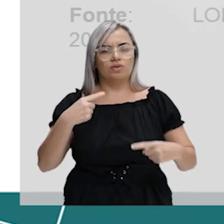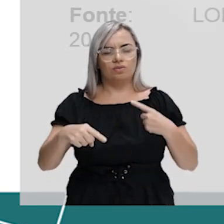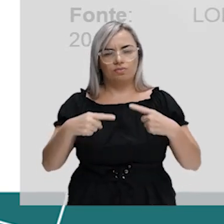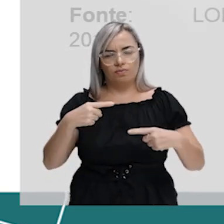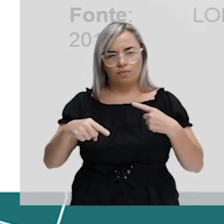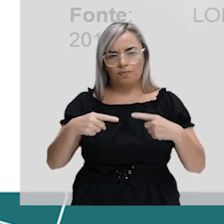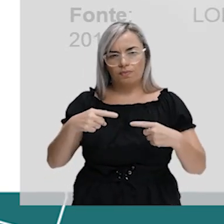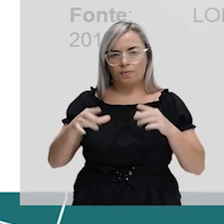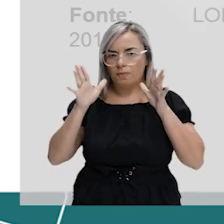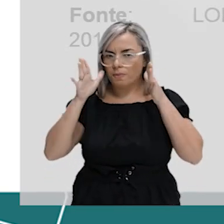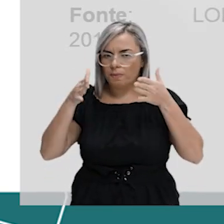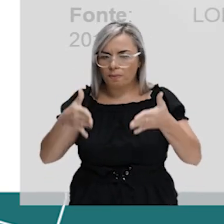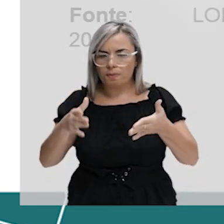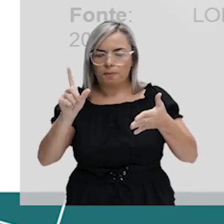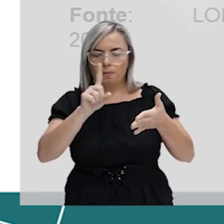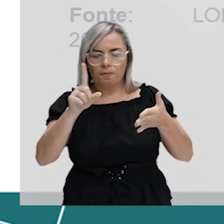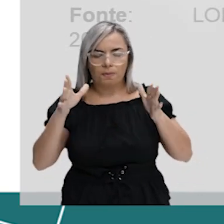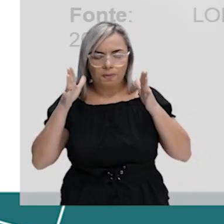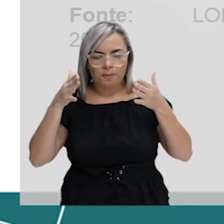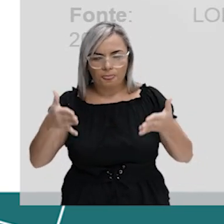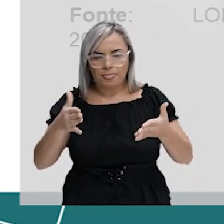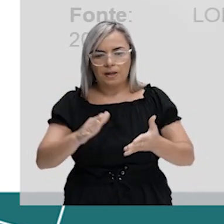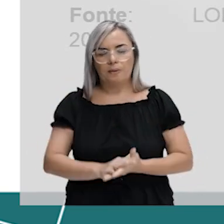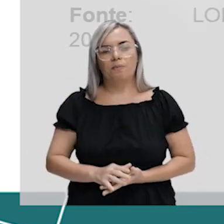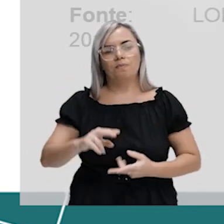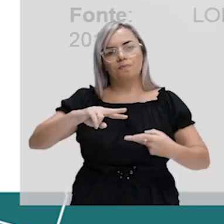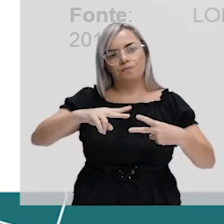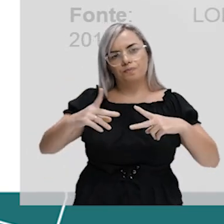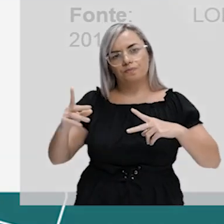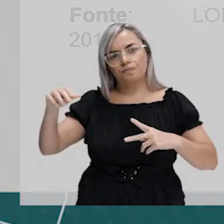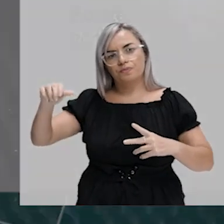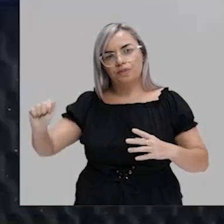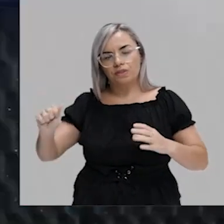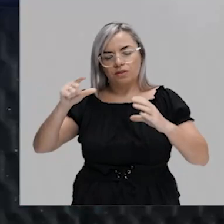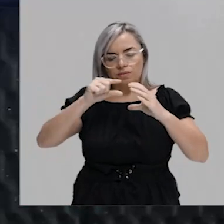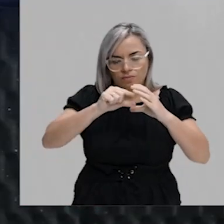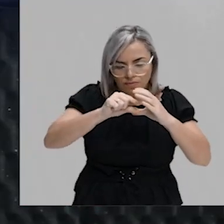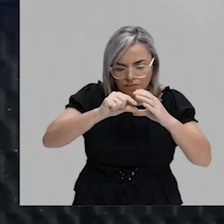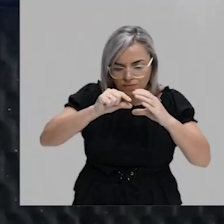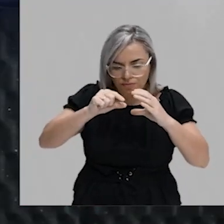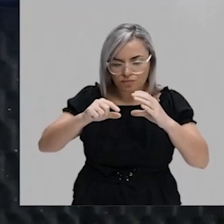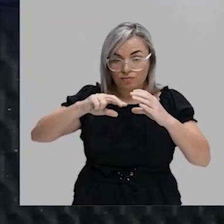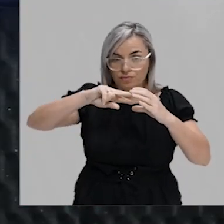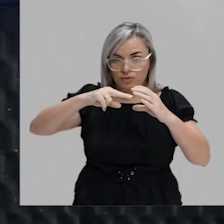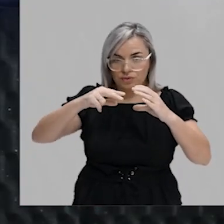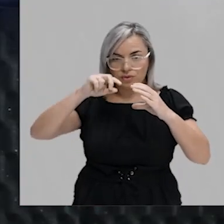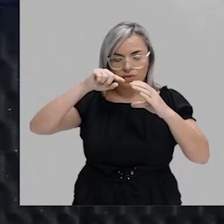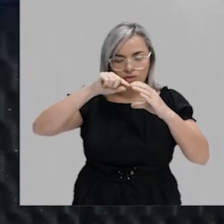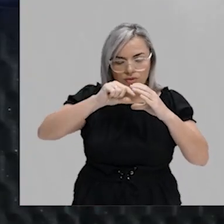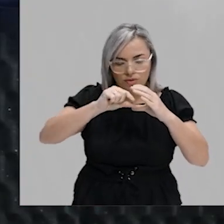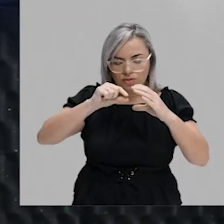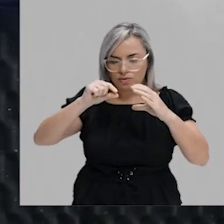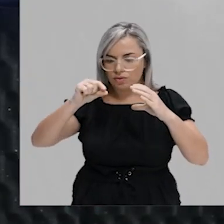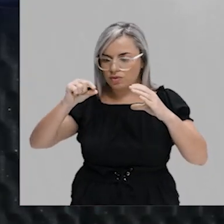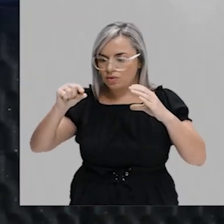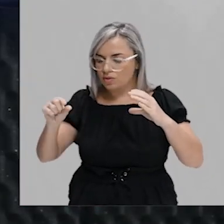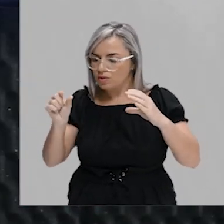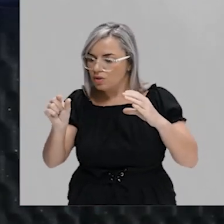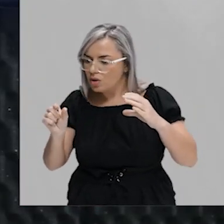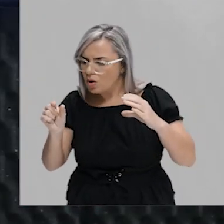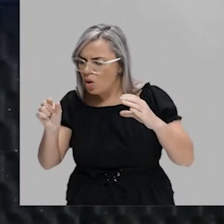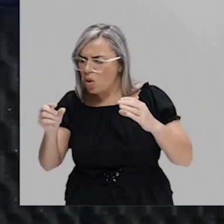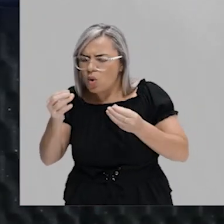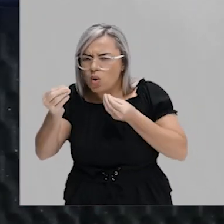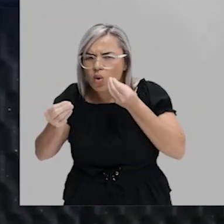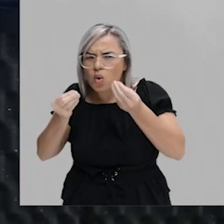ponto de discussão é o seguinte: uma vez que o DNA ele foi extraído da célula, como que nós vamos agora